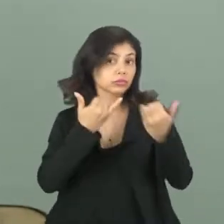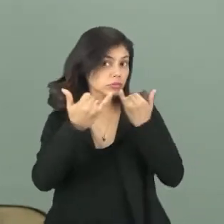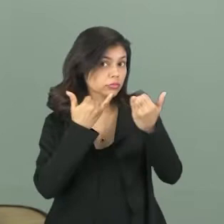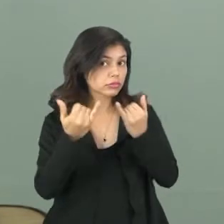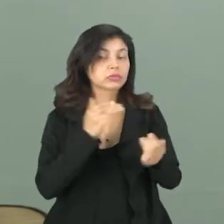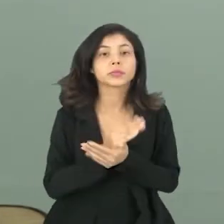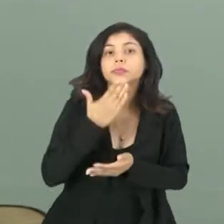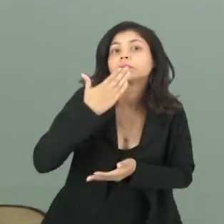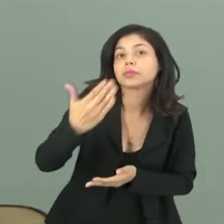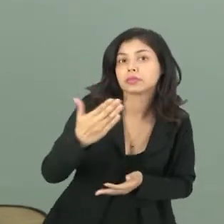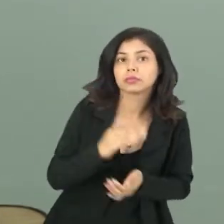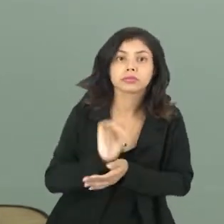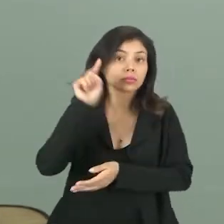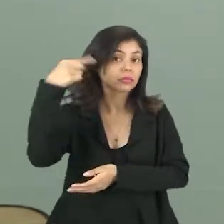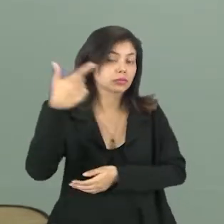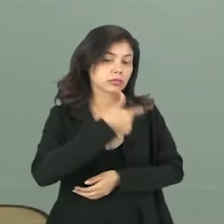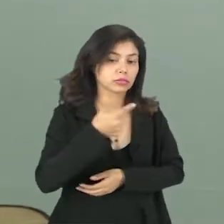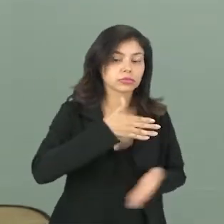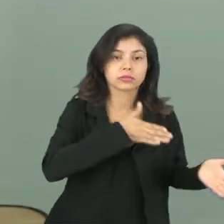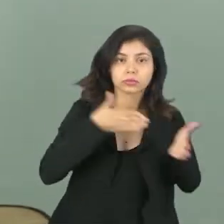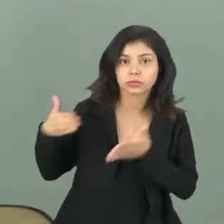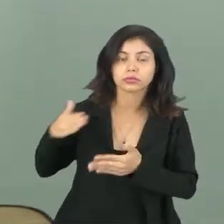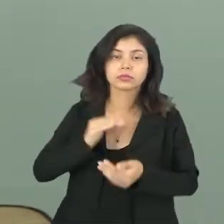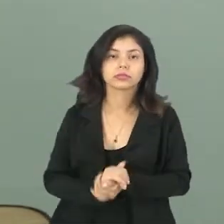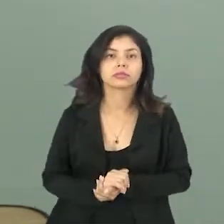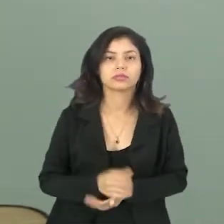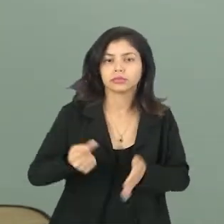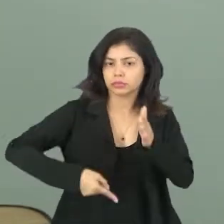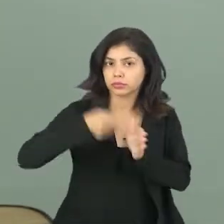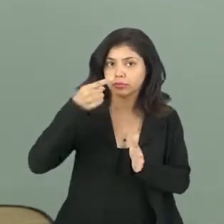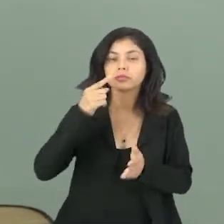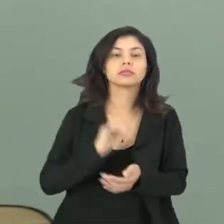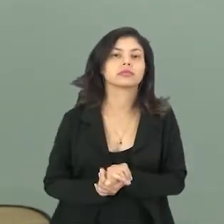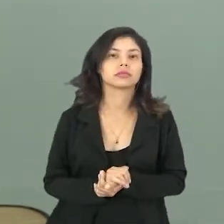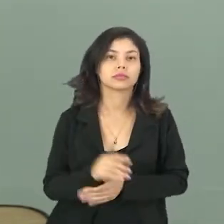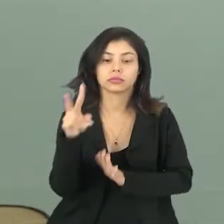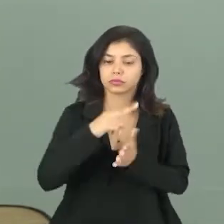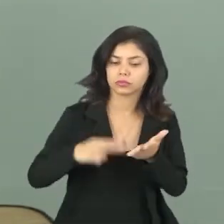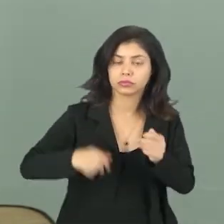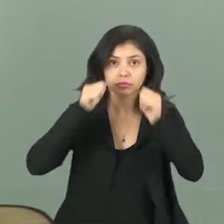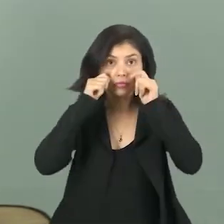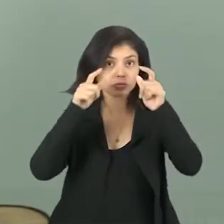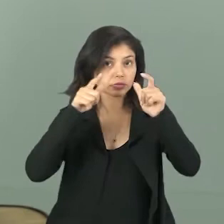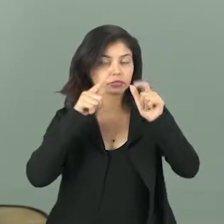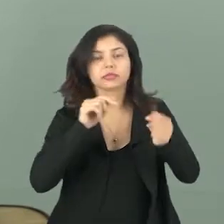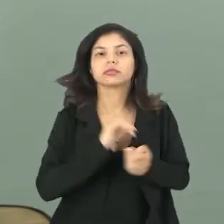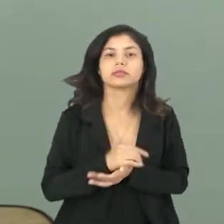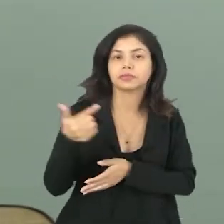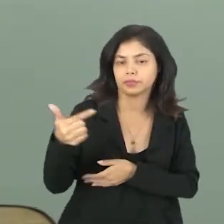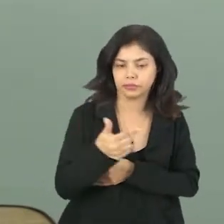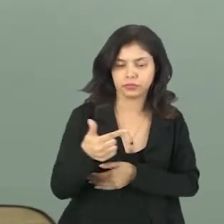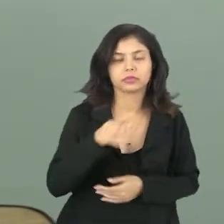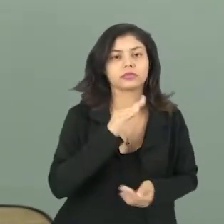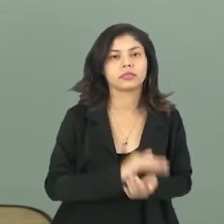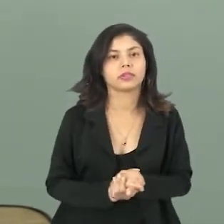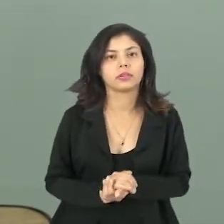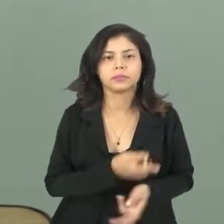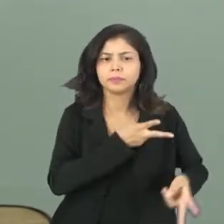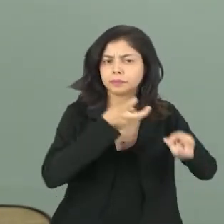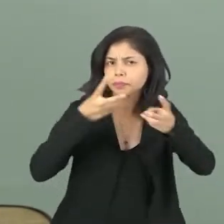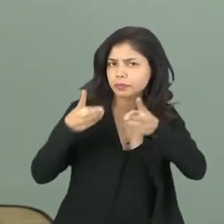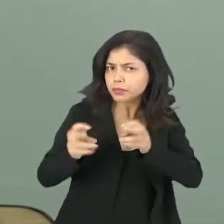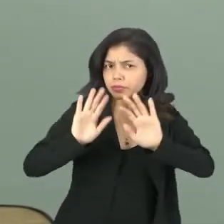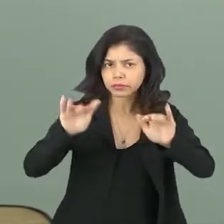que foram solicitadas lá no segundo passo então primeiro você vai ler o texto com atenção segundo vai